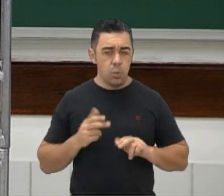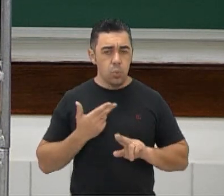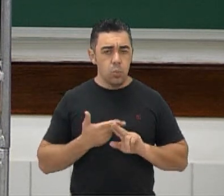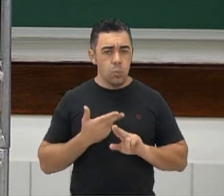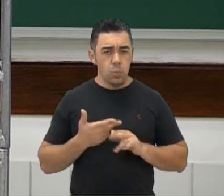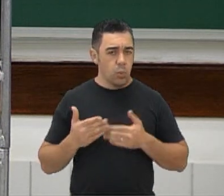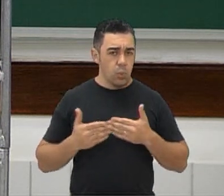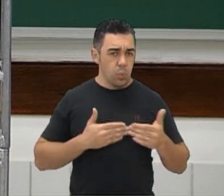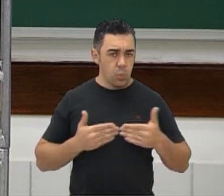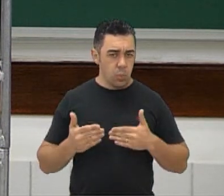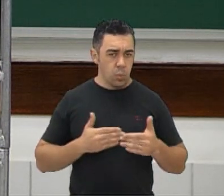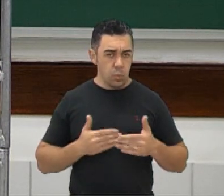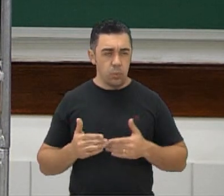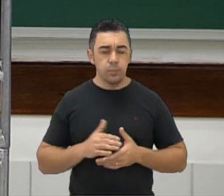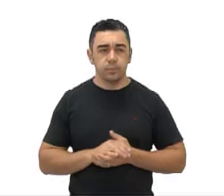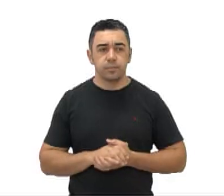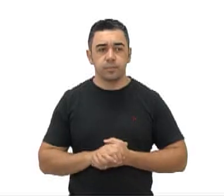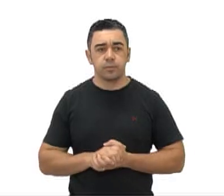expressão.